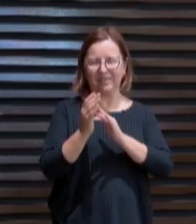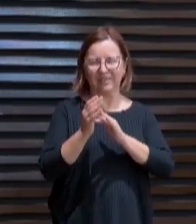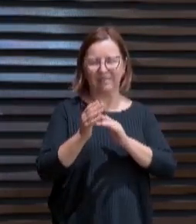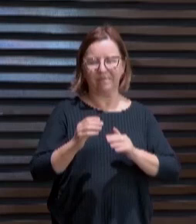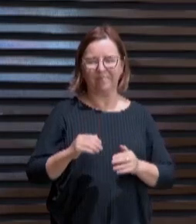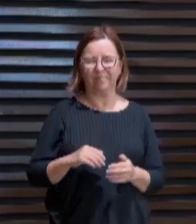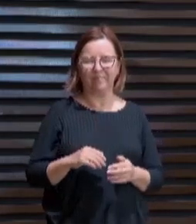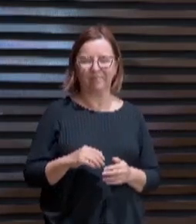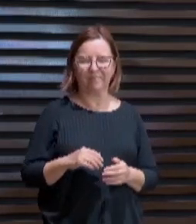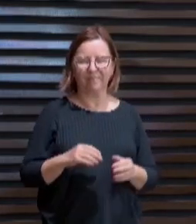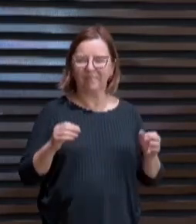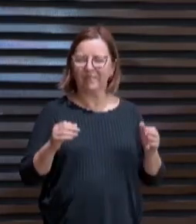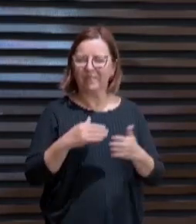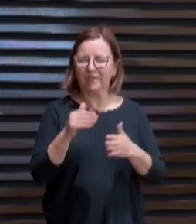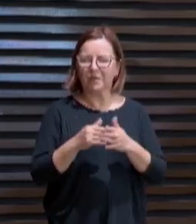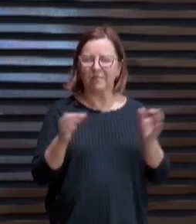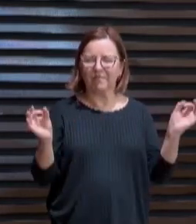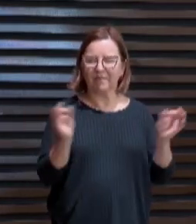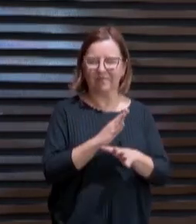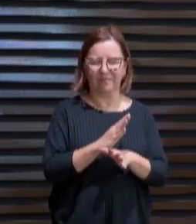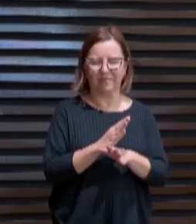Tetelestai, está tudo consumado, Pai.